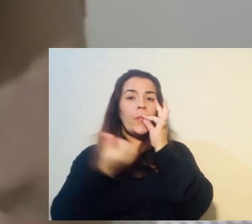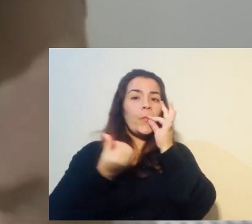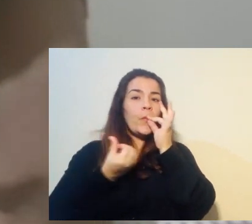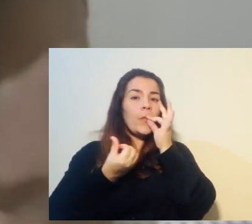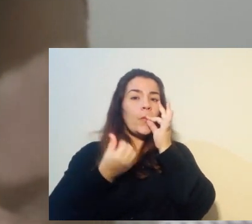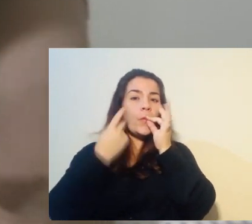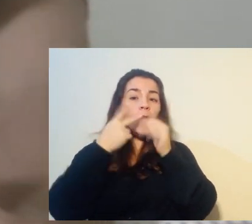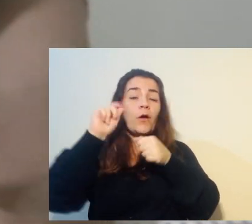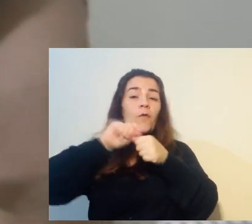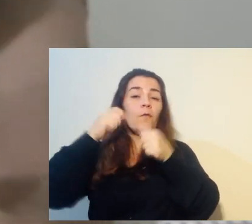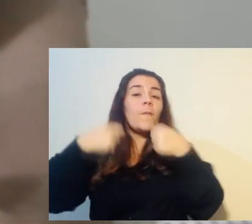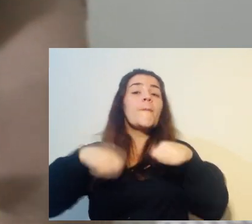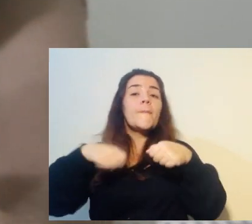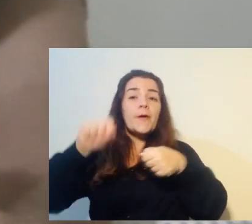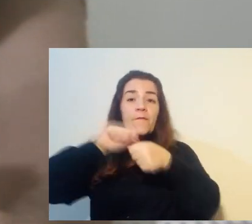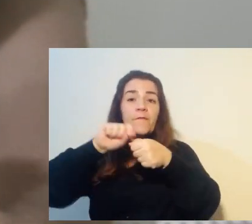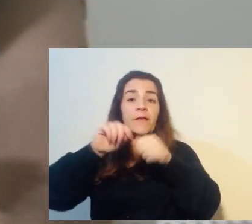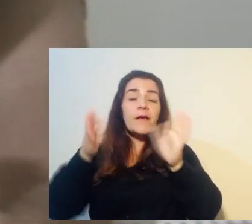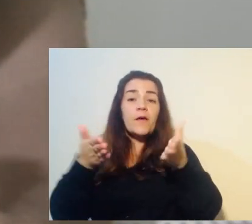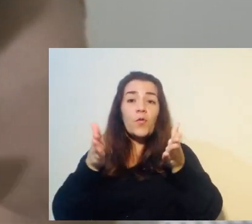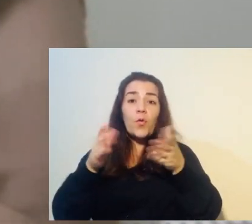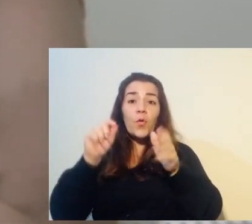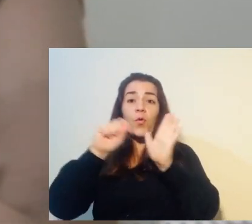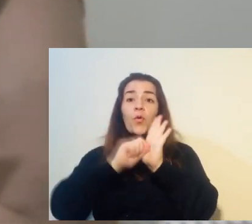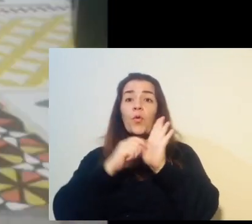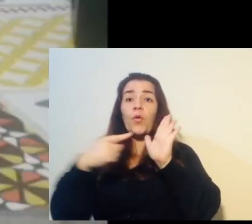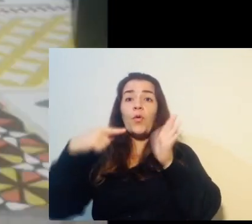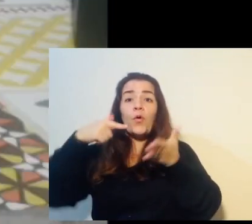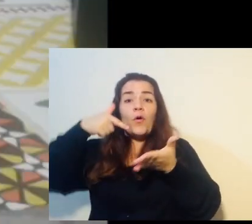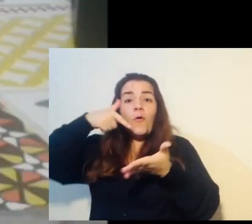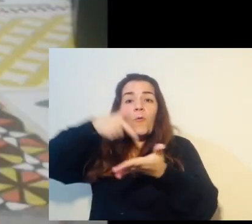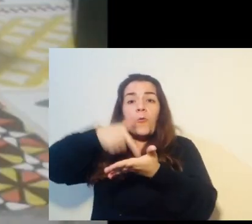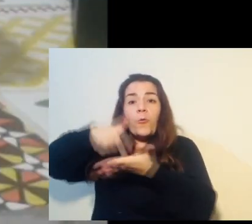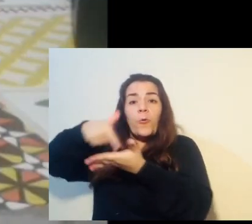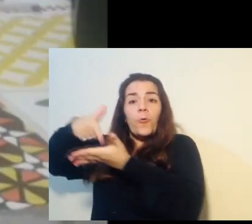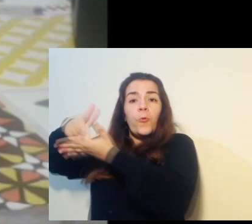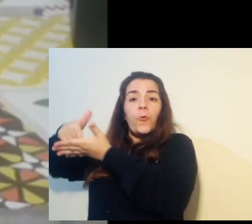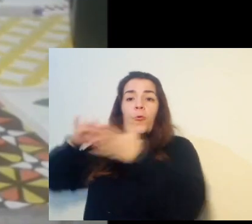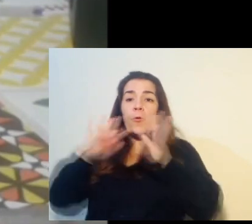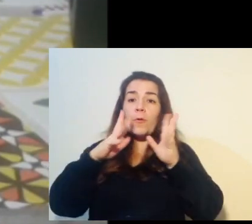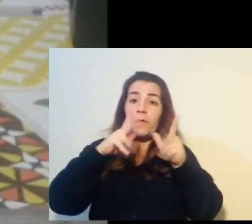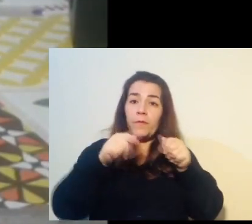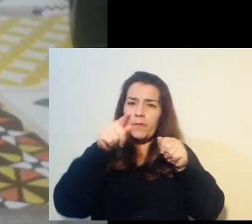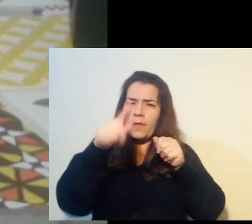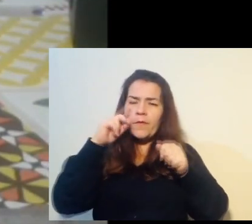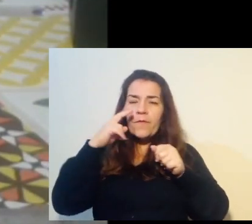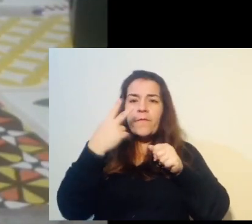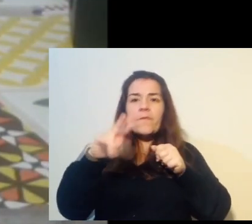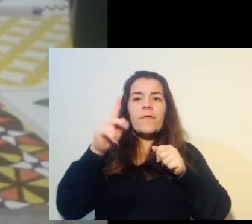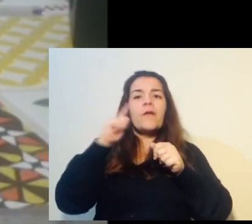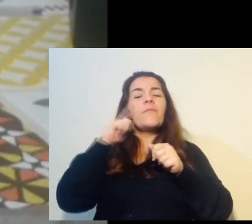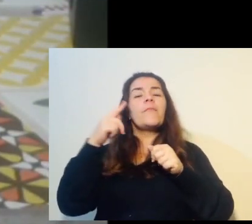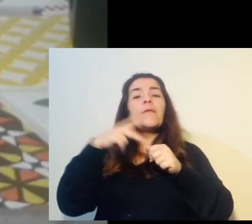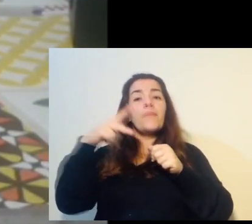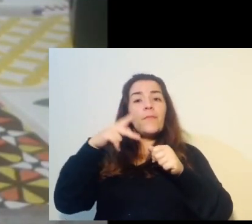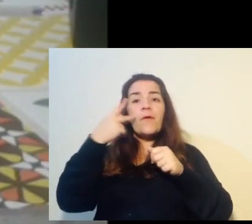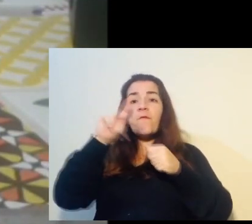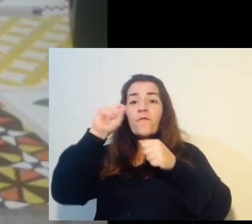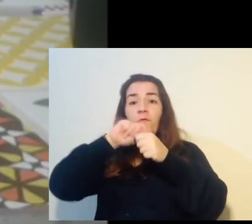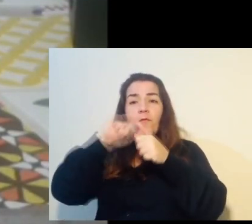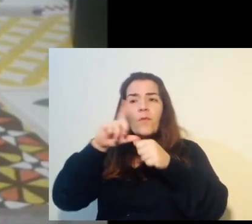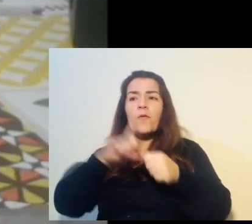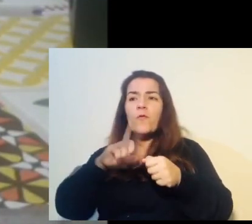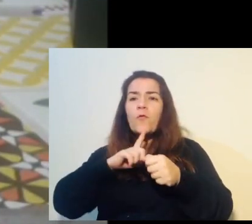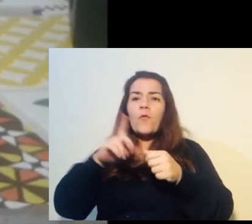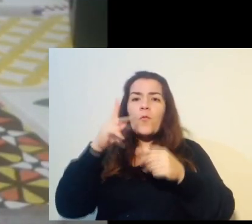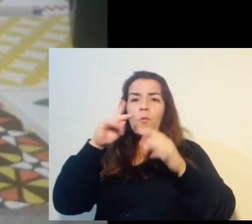já marcados. O que precisamos fazer agora? Furá-los, né? Vocês viram nos meus pífanos que